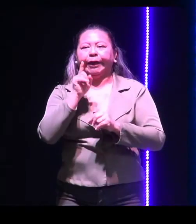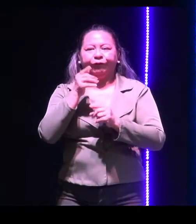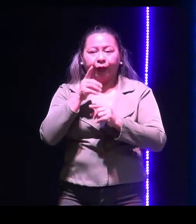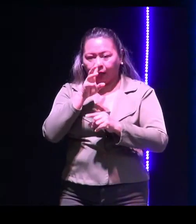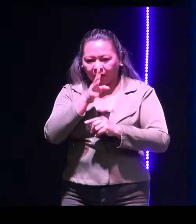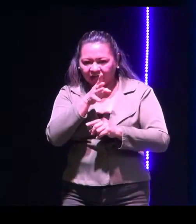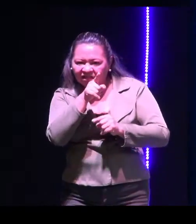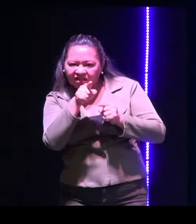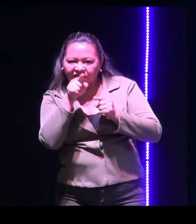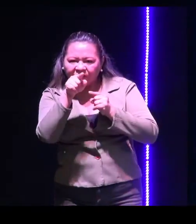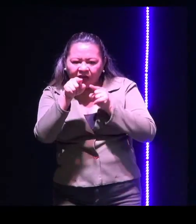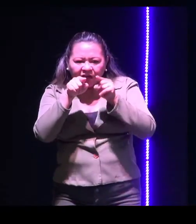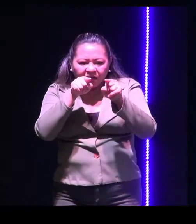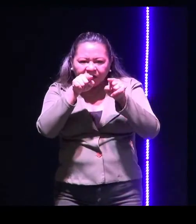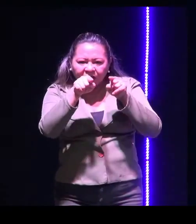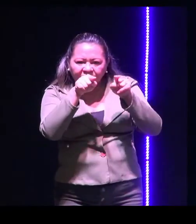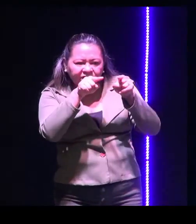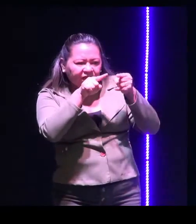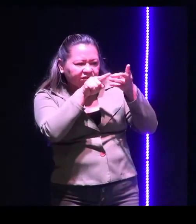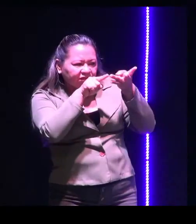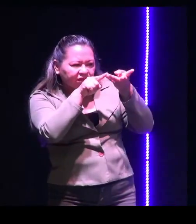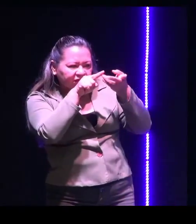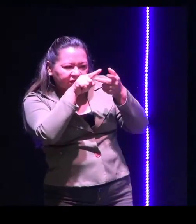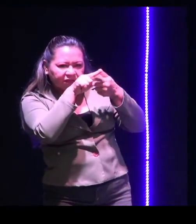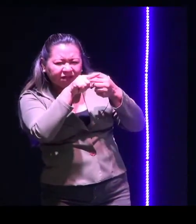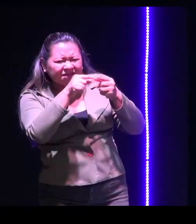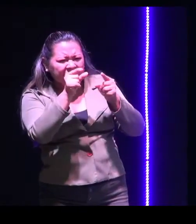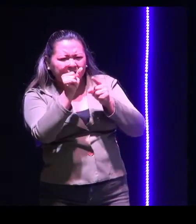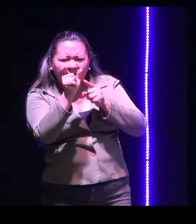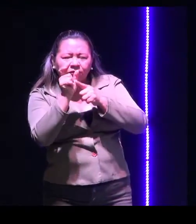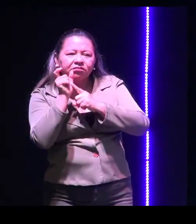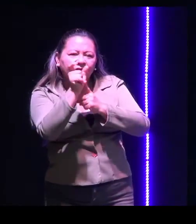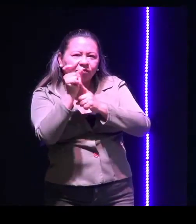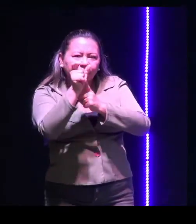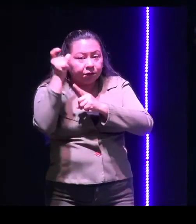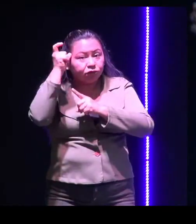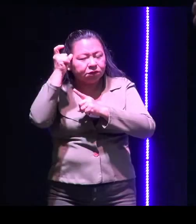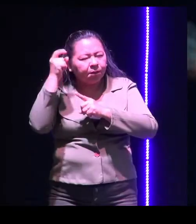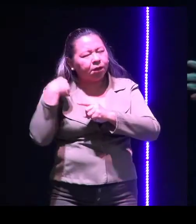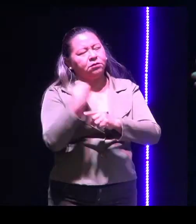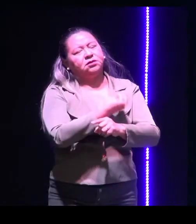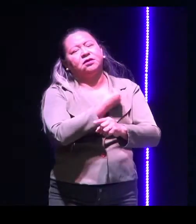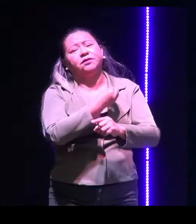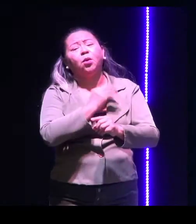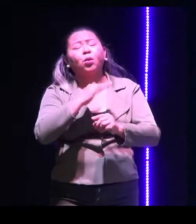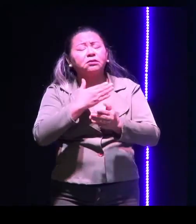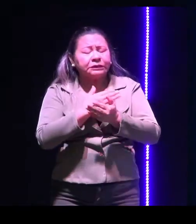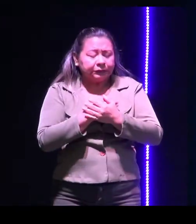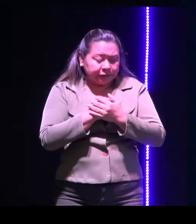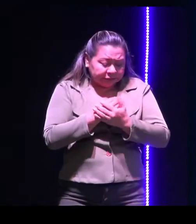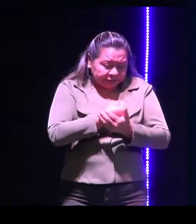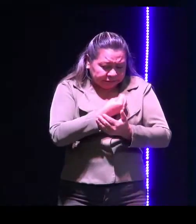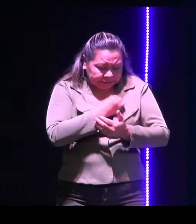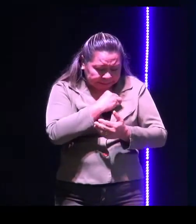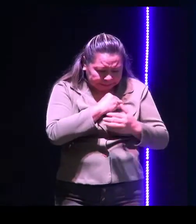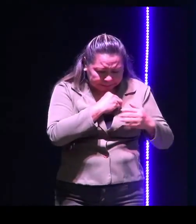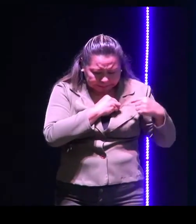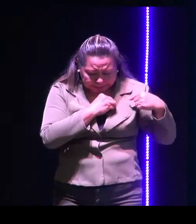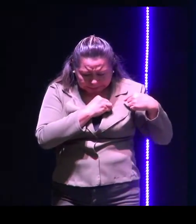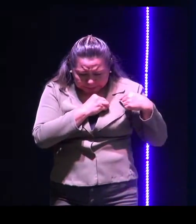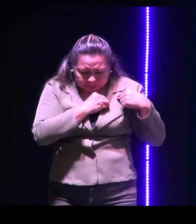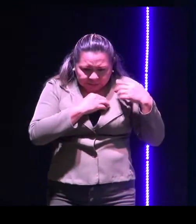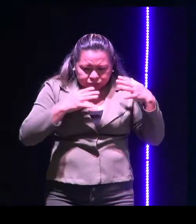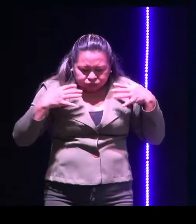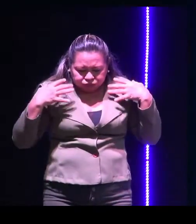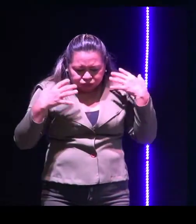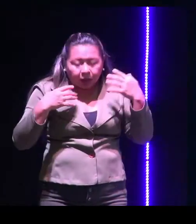isso, que você é aquilo, e são tantas as falácias do diabo contra a nossa vida quando estamos em pecado. Por quê? Porque ele